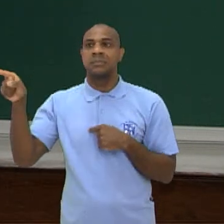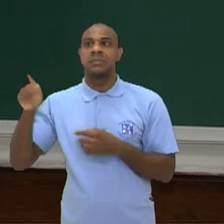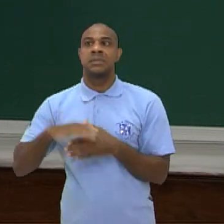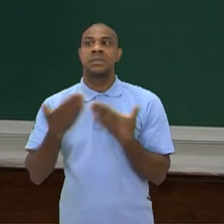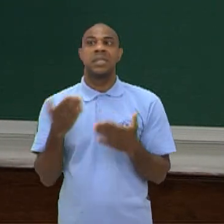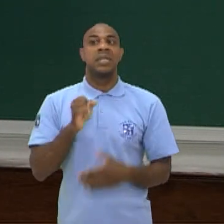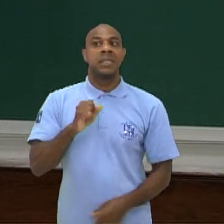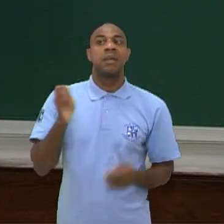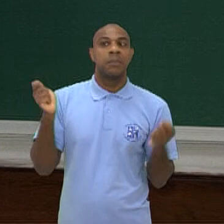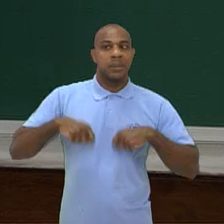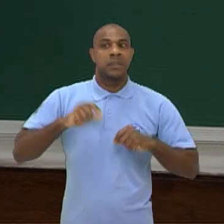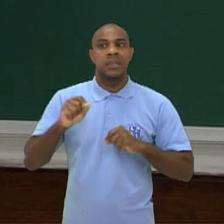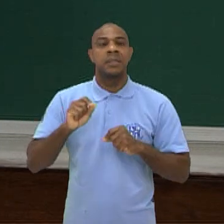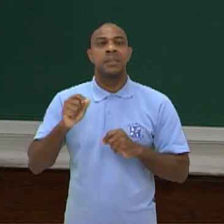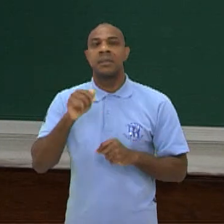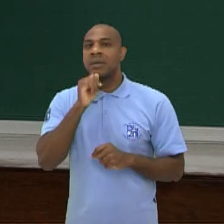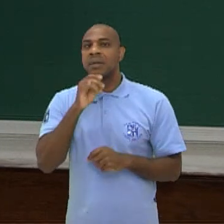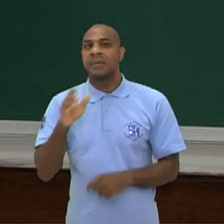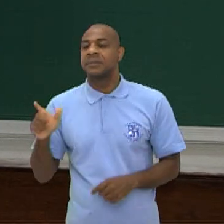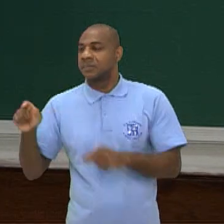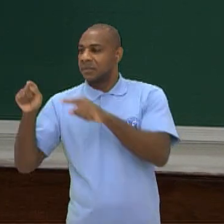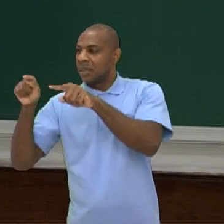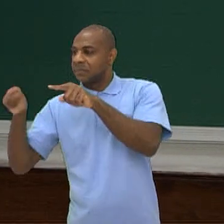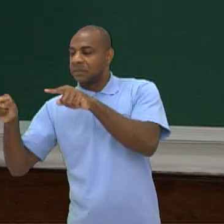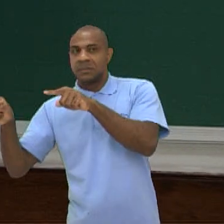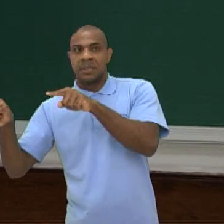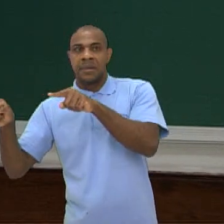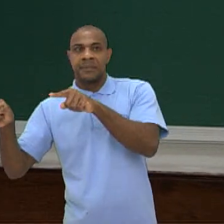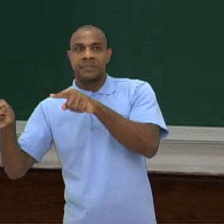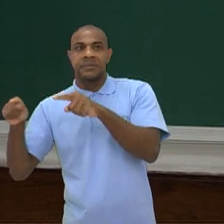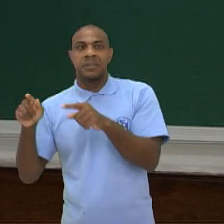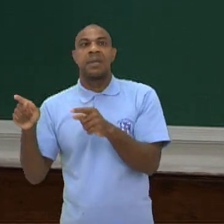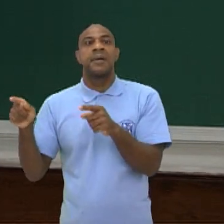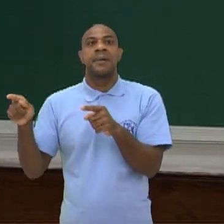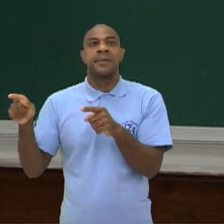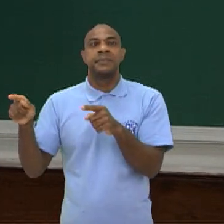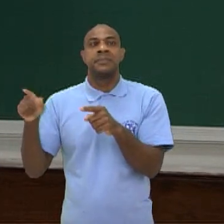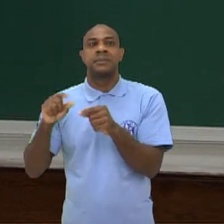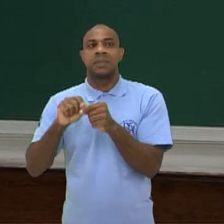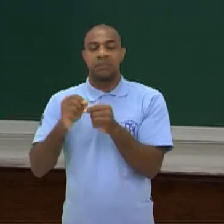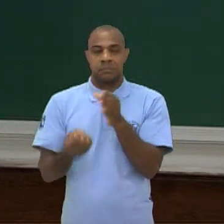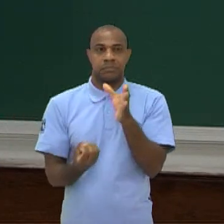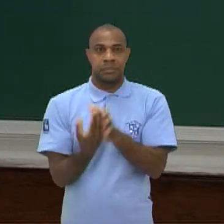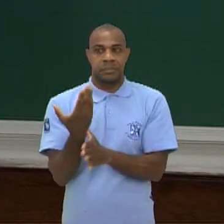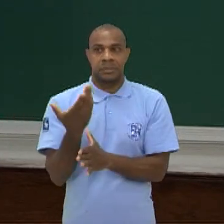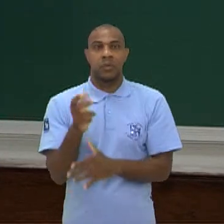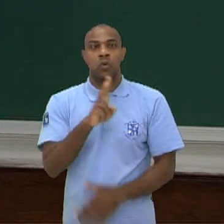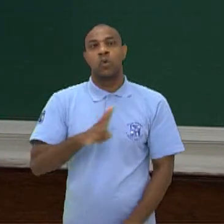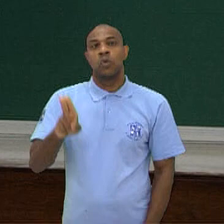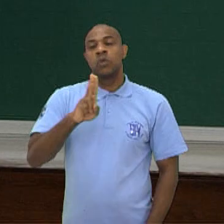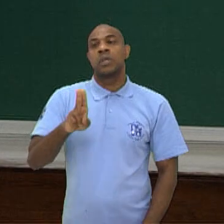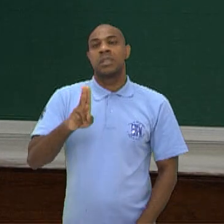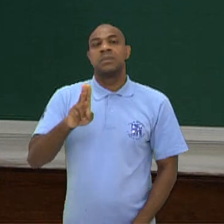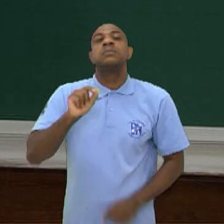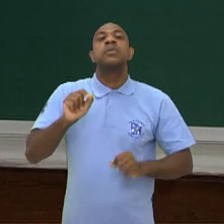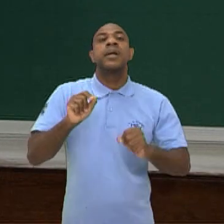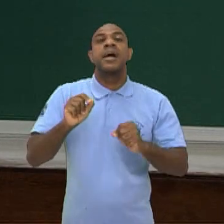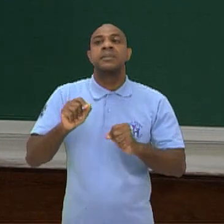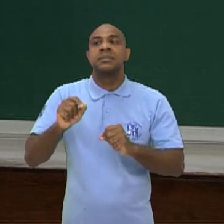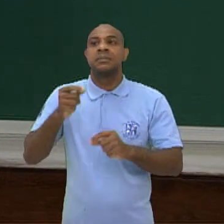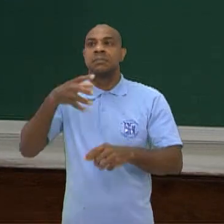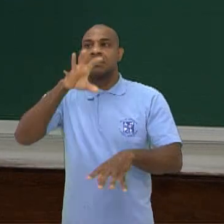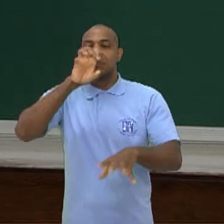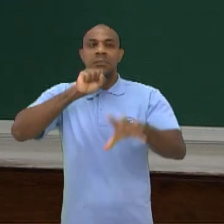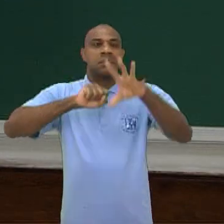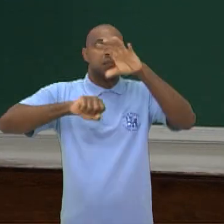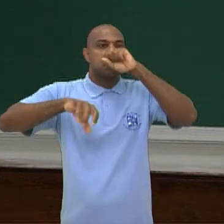poderia ser tanto os produtores, porque eles também consomem o açúcar que eles produzem e formam um pouquinho de gás carbônico, ou poderiam ser os heterótrofos